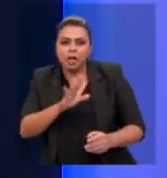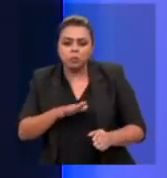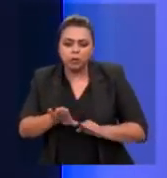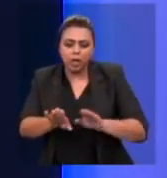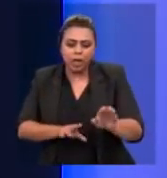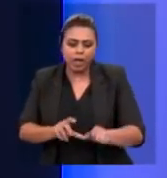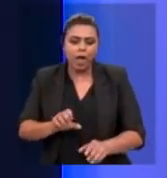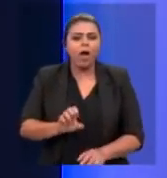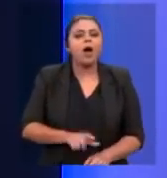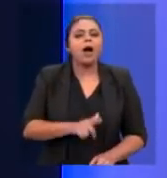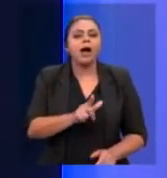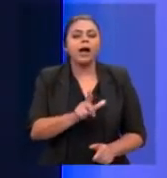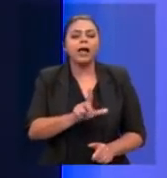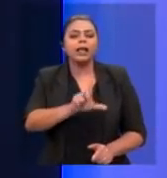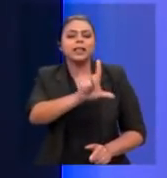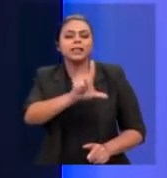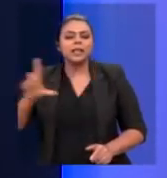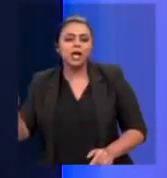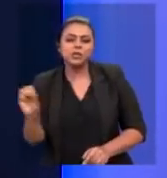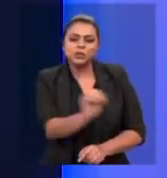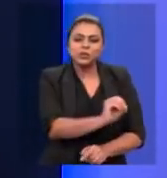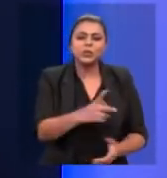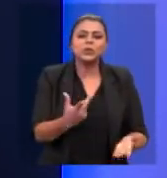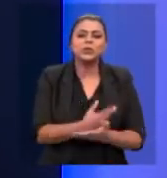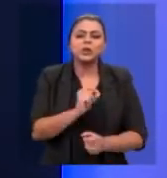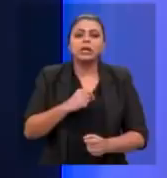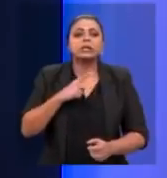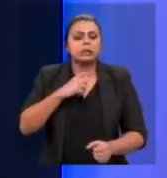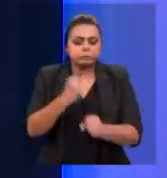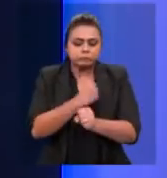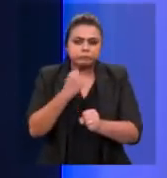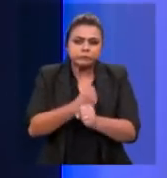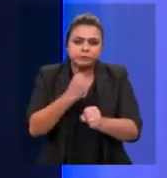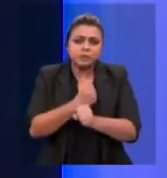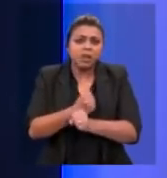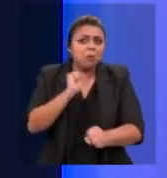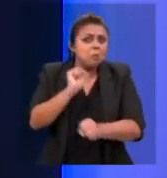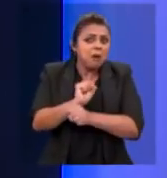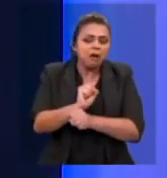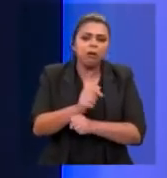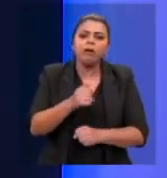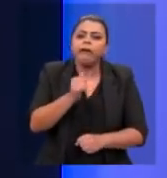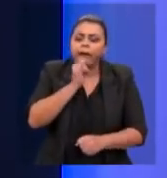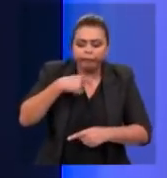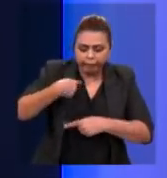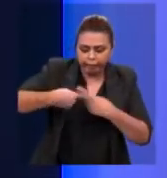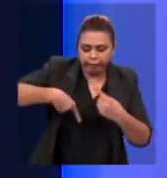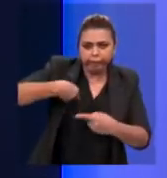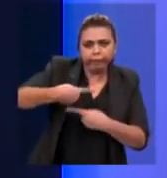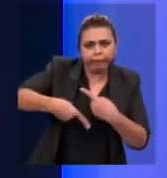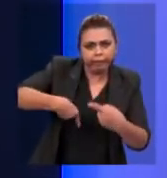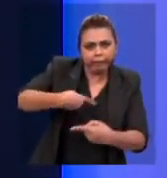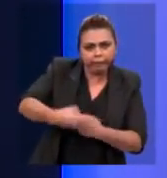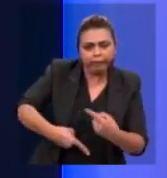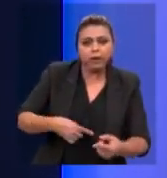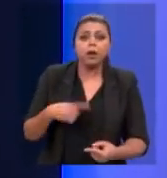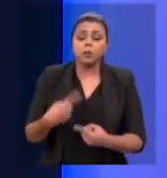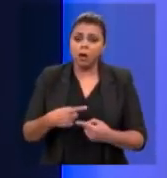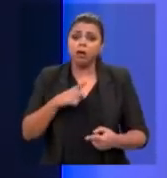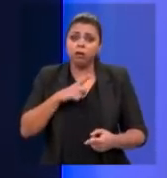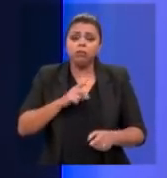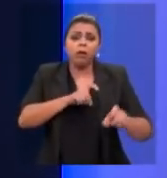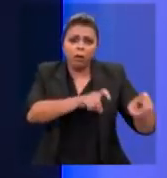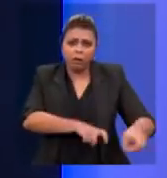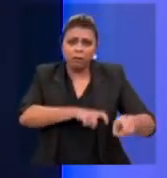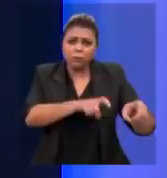uma obra inacabada e que se perdura até hoje gerando um grande transtorno principalmente pra quem é agricultor e